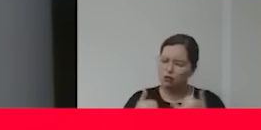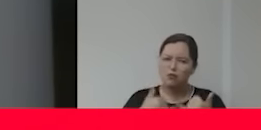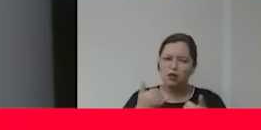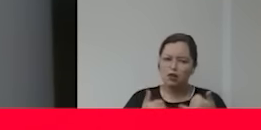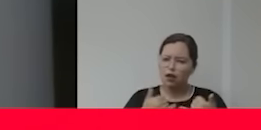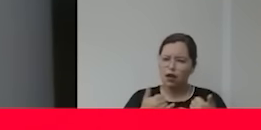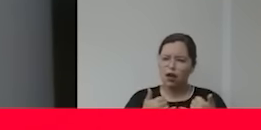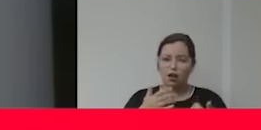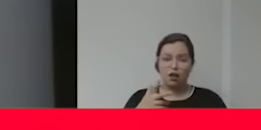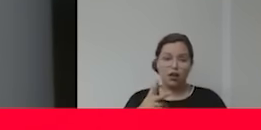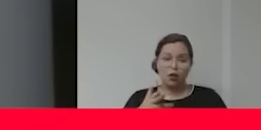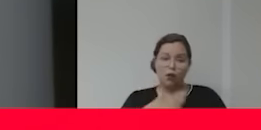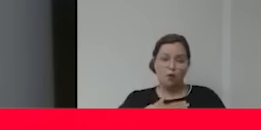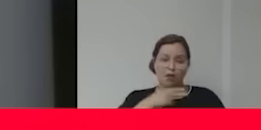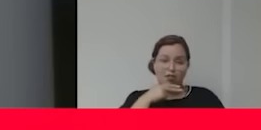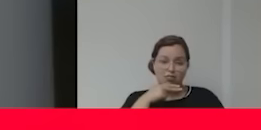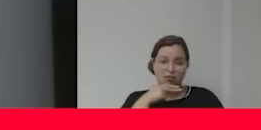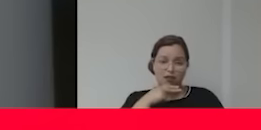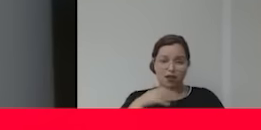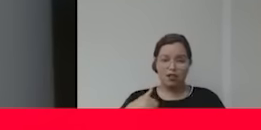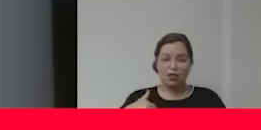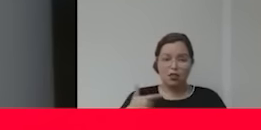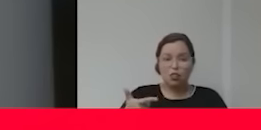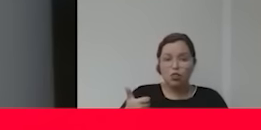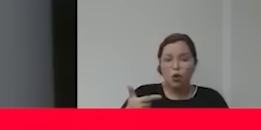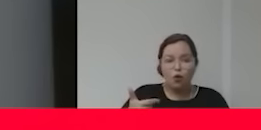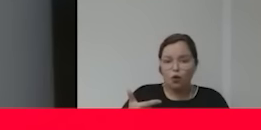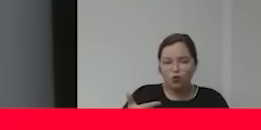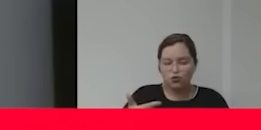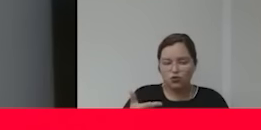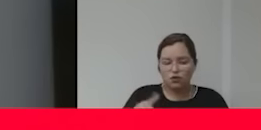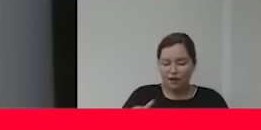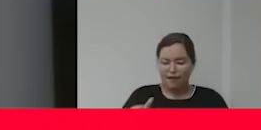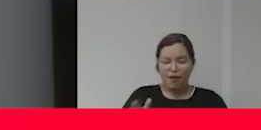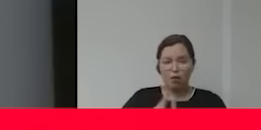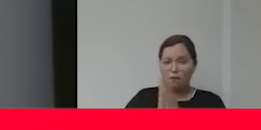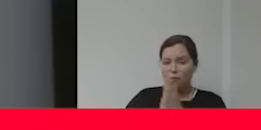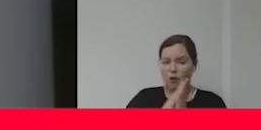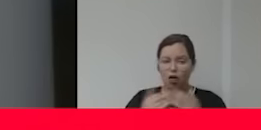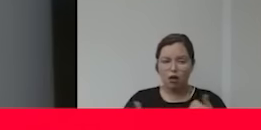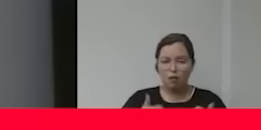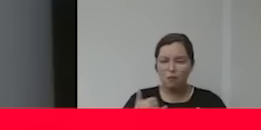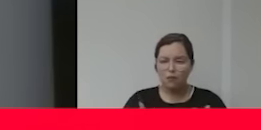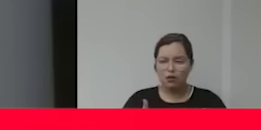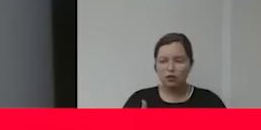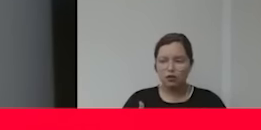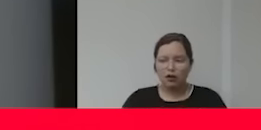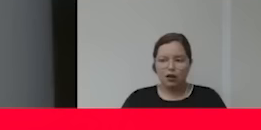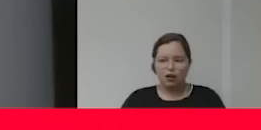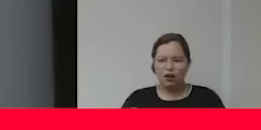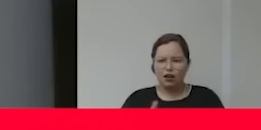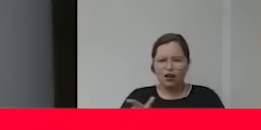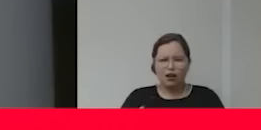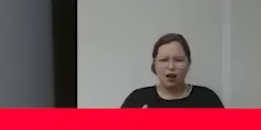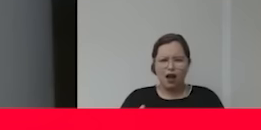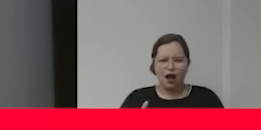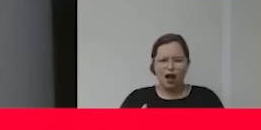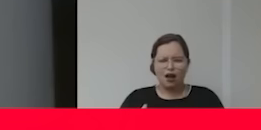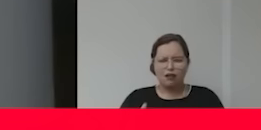imaginar que uma criança de 12 anos possa ter uma filha de 12, 13 anos, possa ter